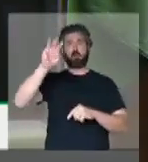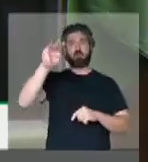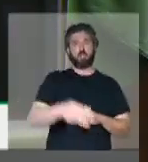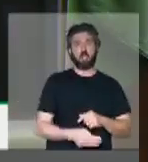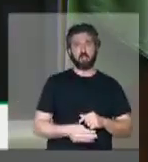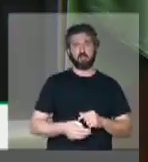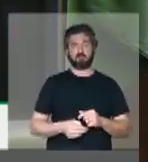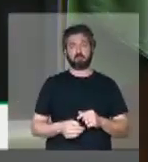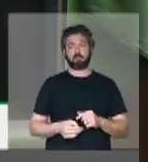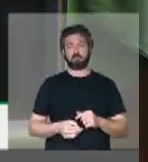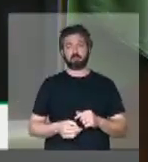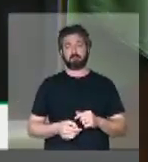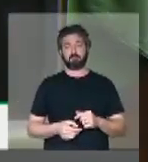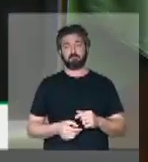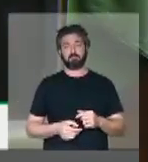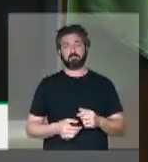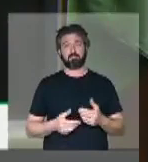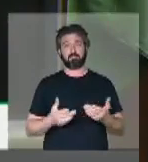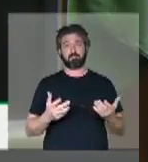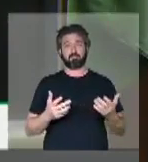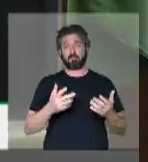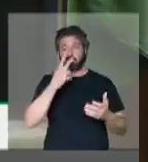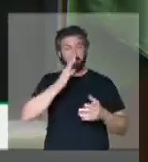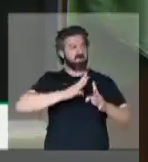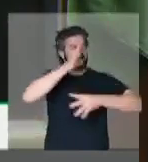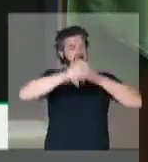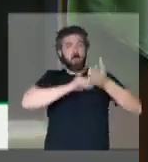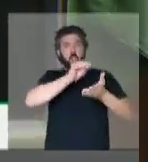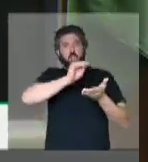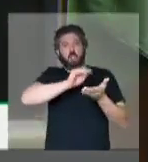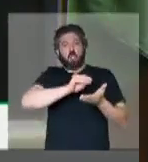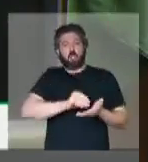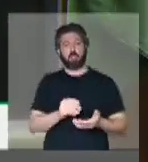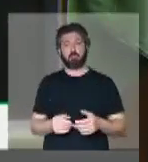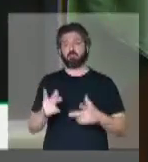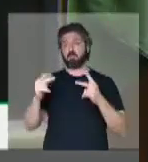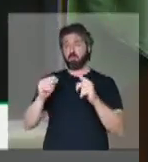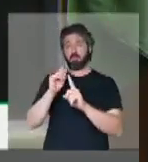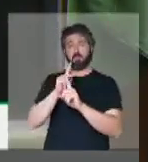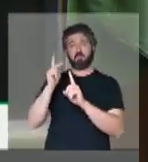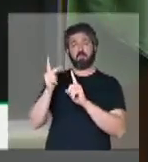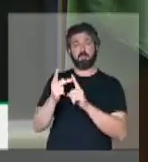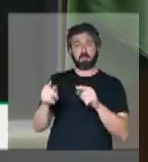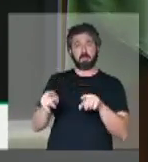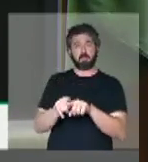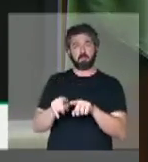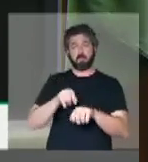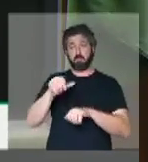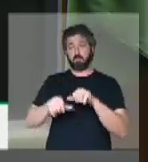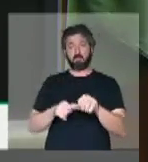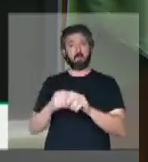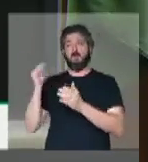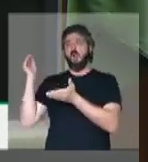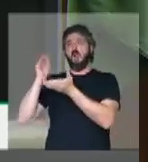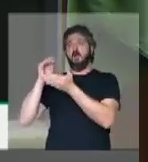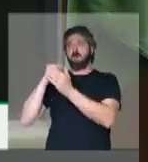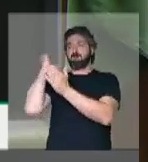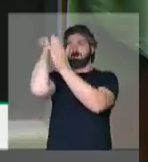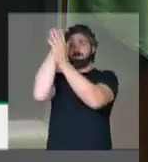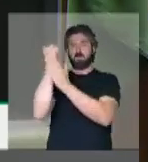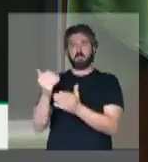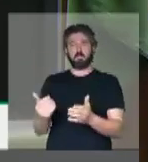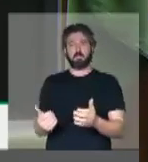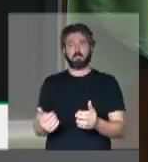de empregos, e passaram da dose, como mais uma vez passaram da dose a reforma previdenciária,